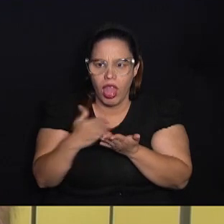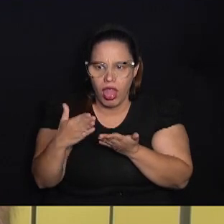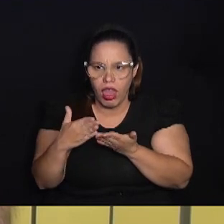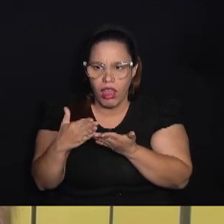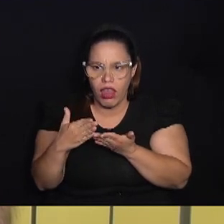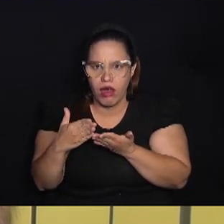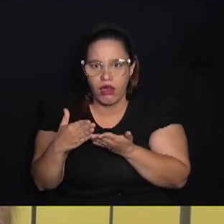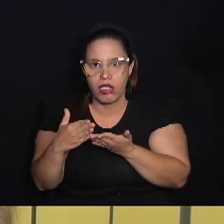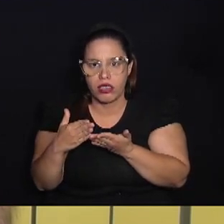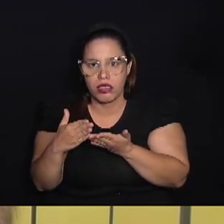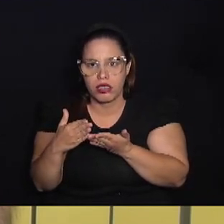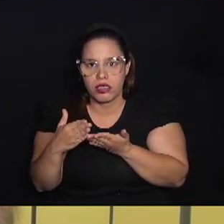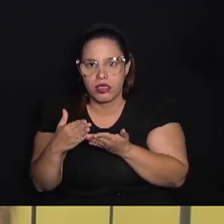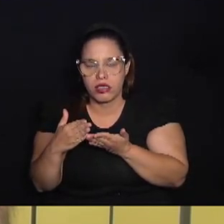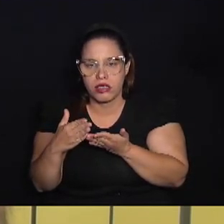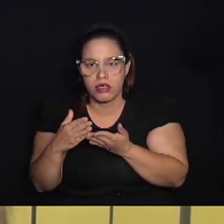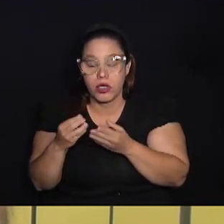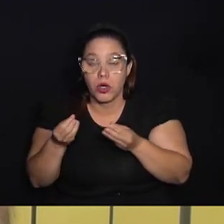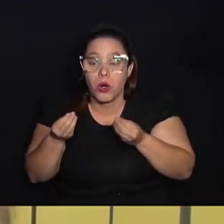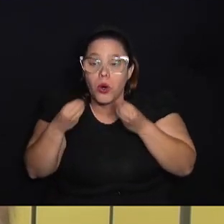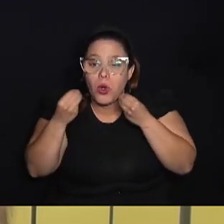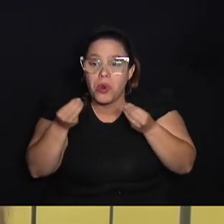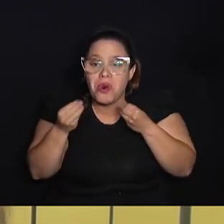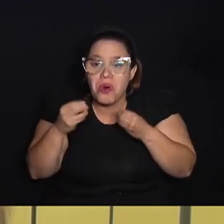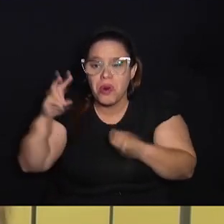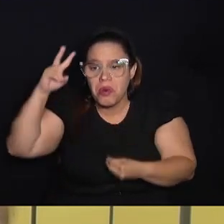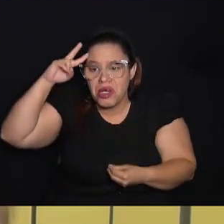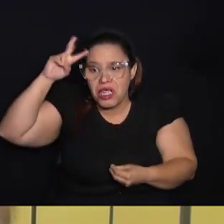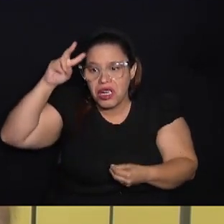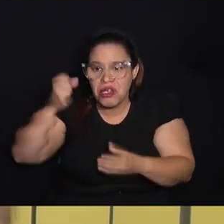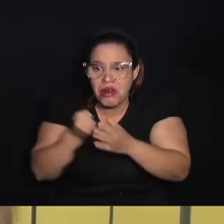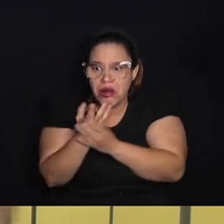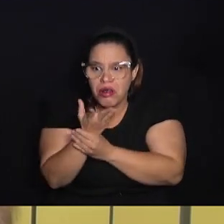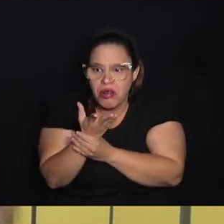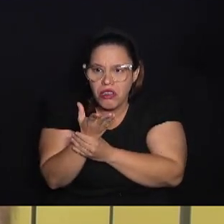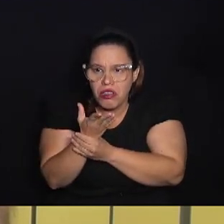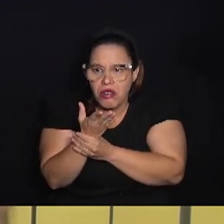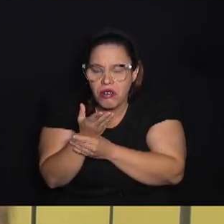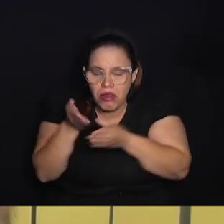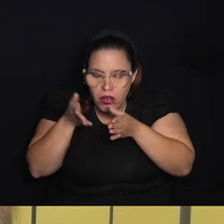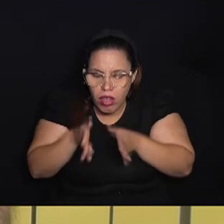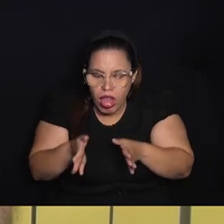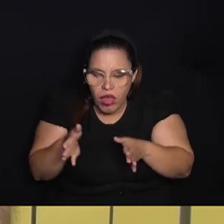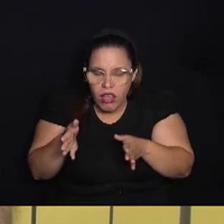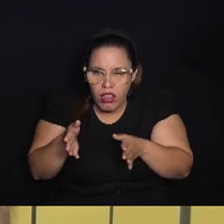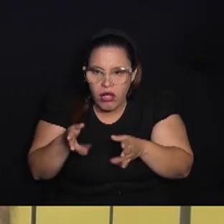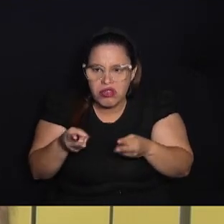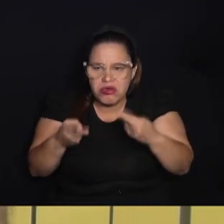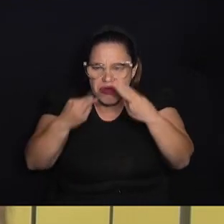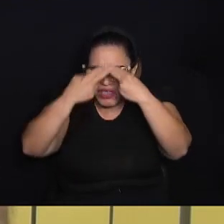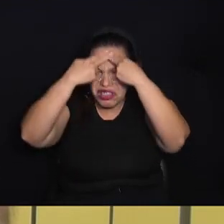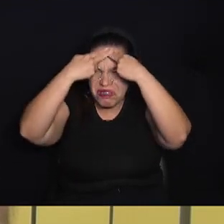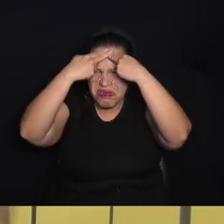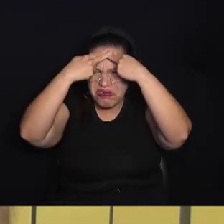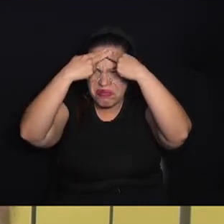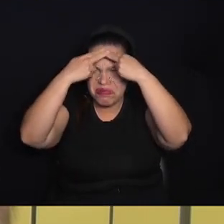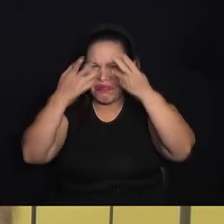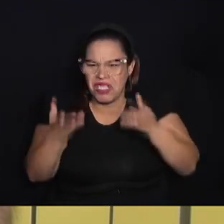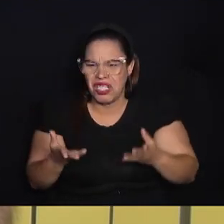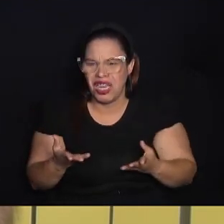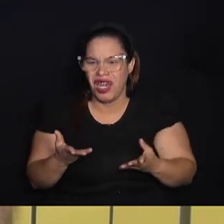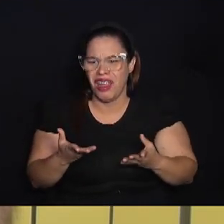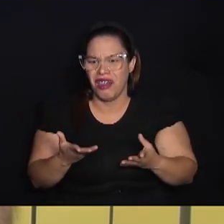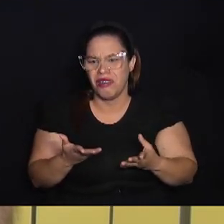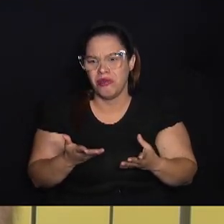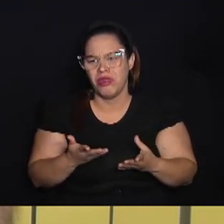eram as a como essas histórias eram concebidas porque elas nascem normalmente de grandes traumas de feridas abertas até hoje então a